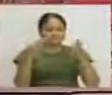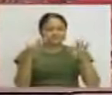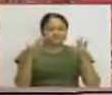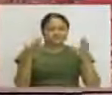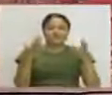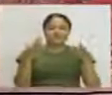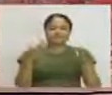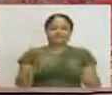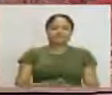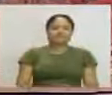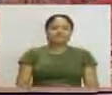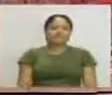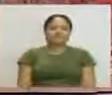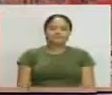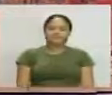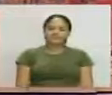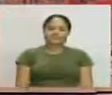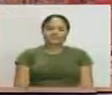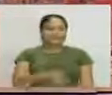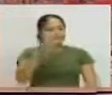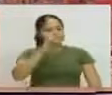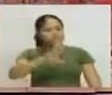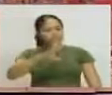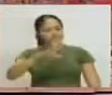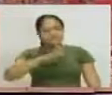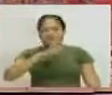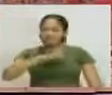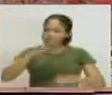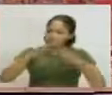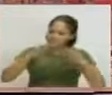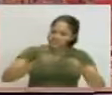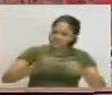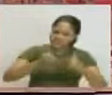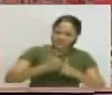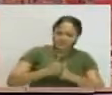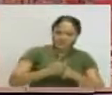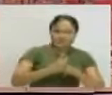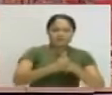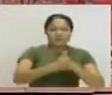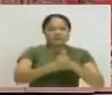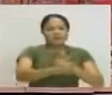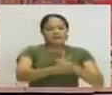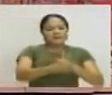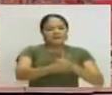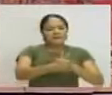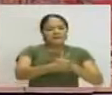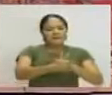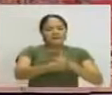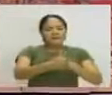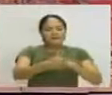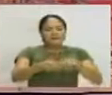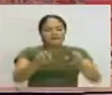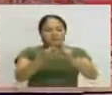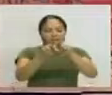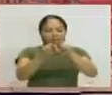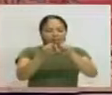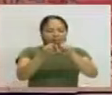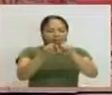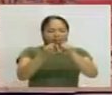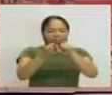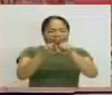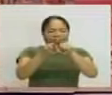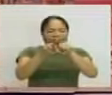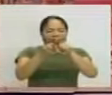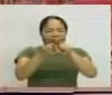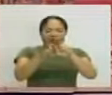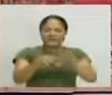E você tem o direito de acompanhar. Por isso que o Twitter é ótimo, né? O Twitter é ótimo. Eu acompanho lá